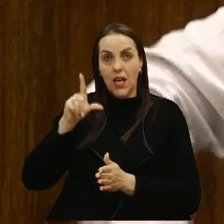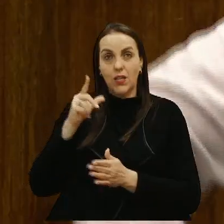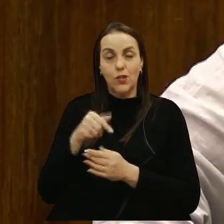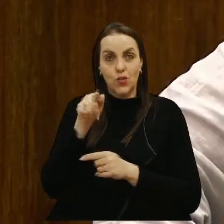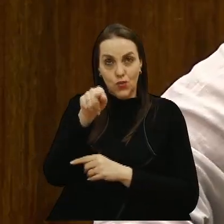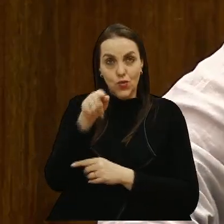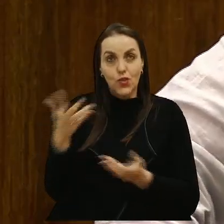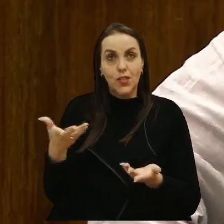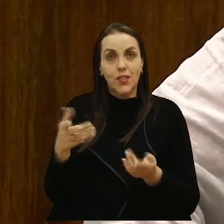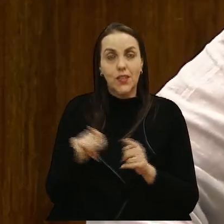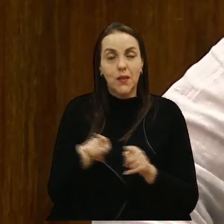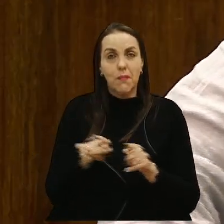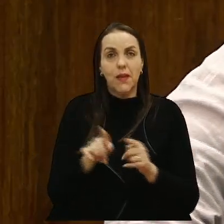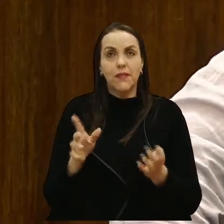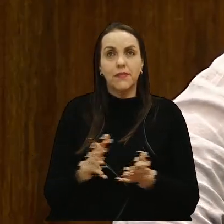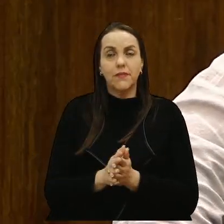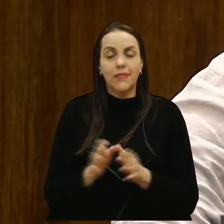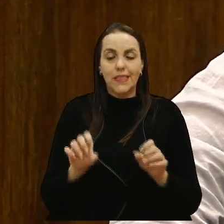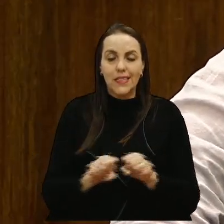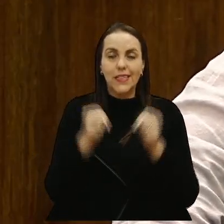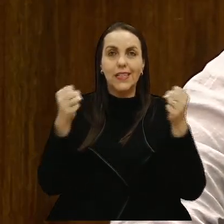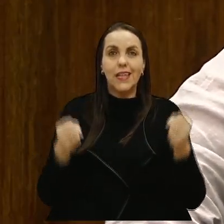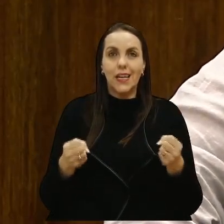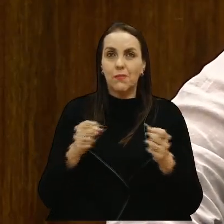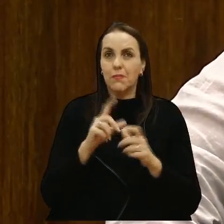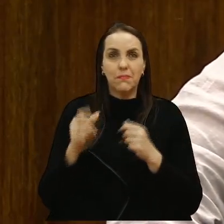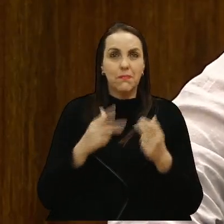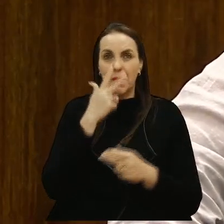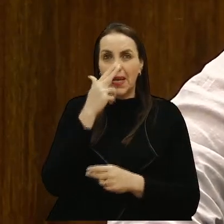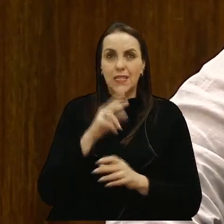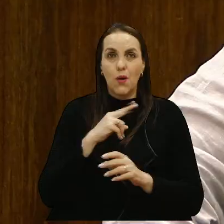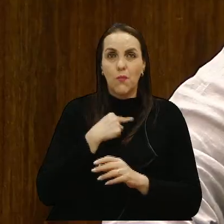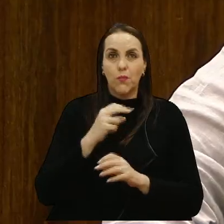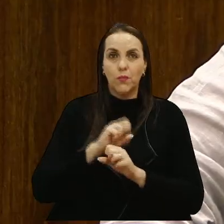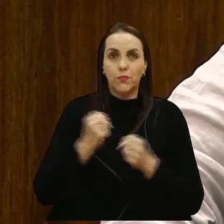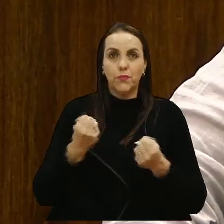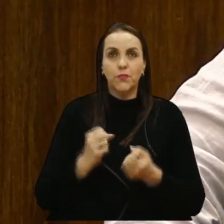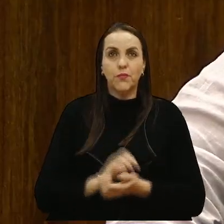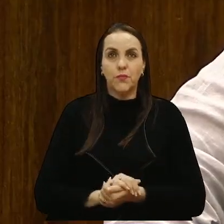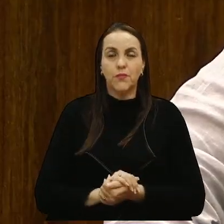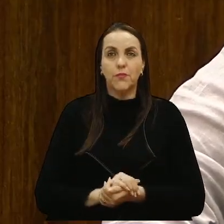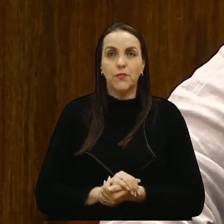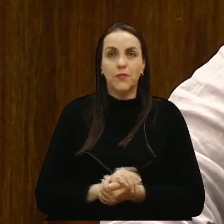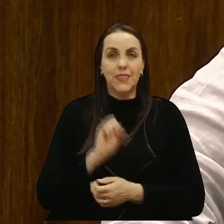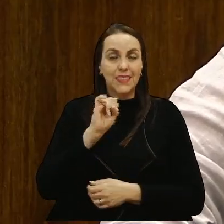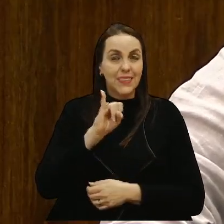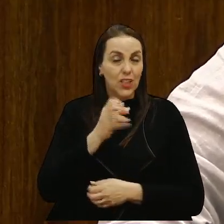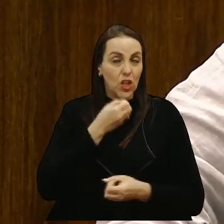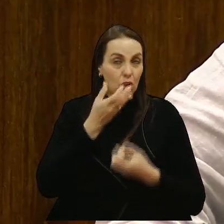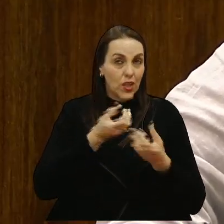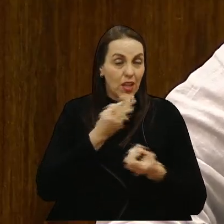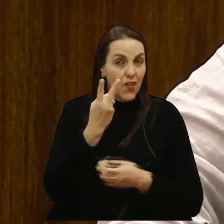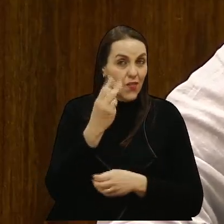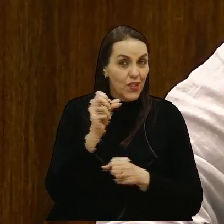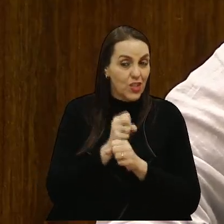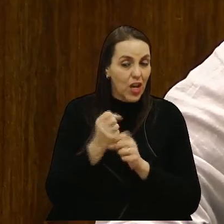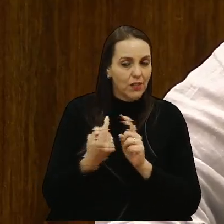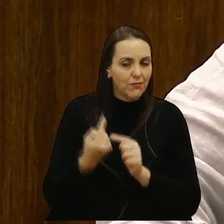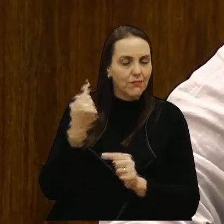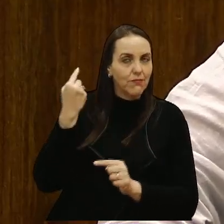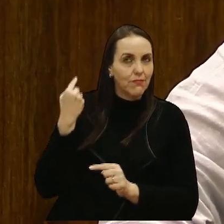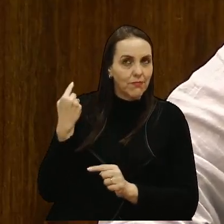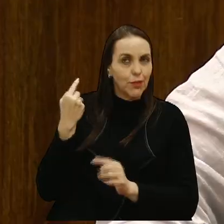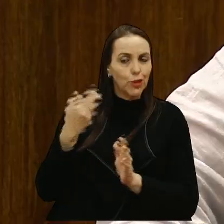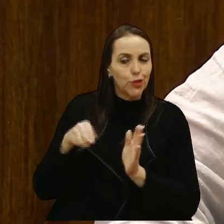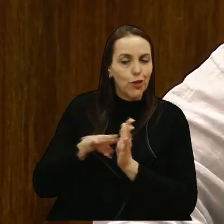rompe com uma questão que parece ser impossível, Jack. Porque se eu te contasse há 20 anos atrás, quando tu chegou aqui, que